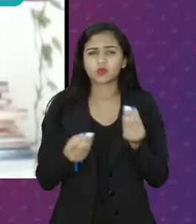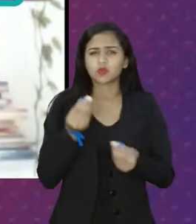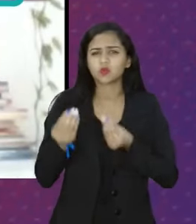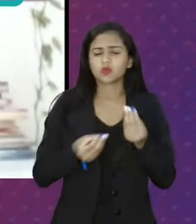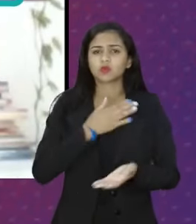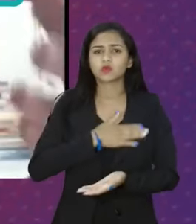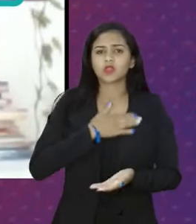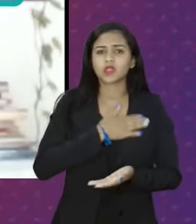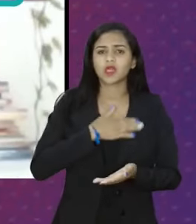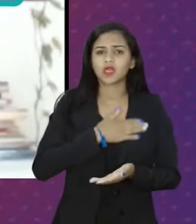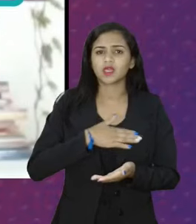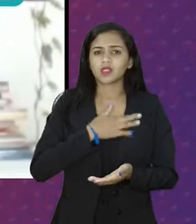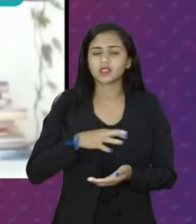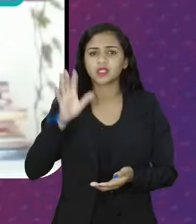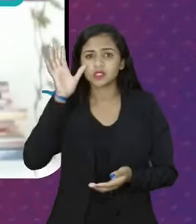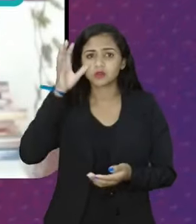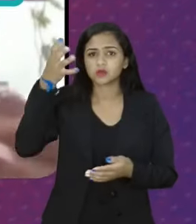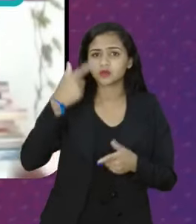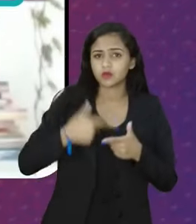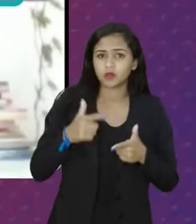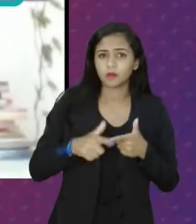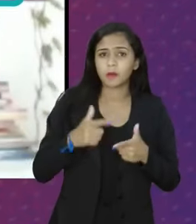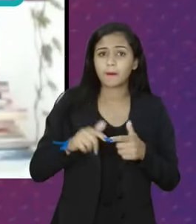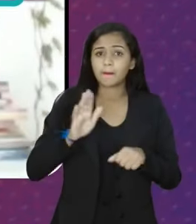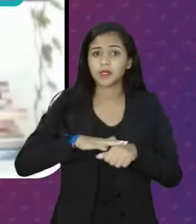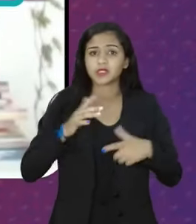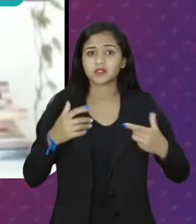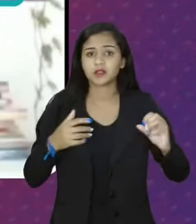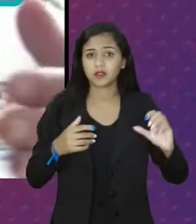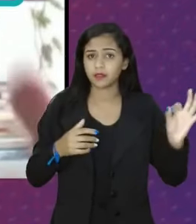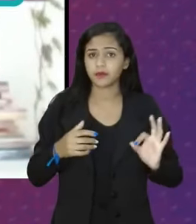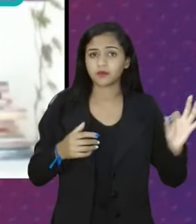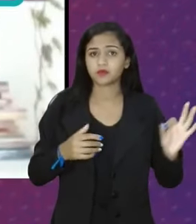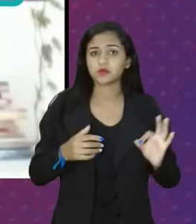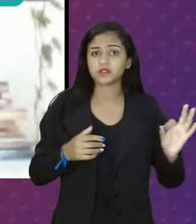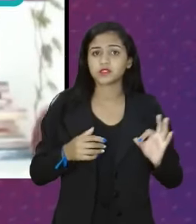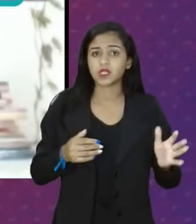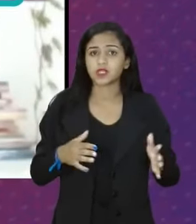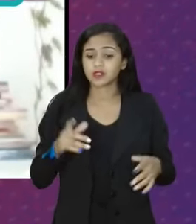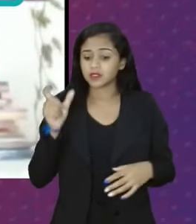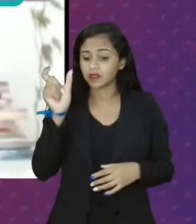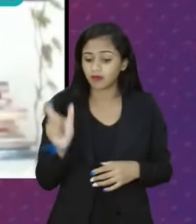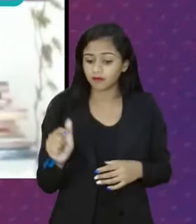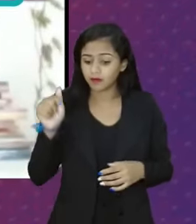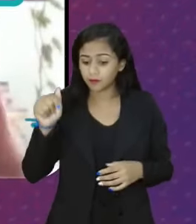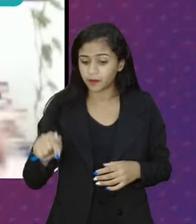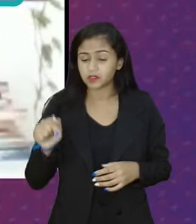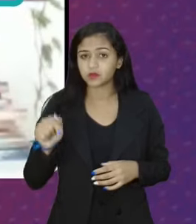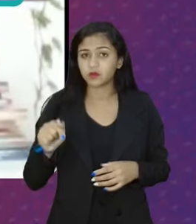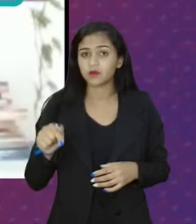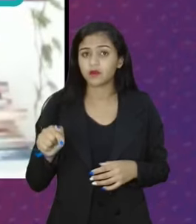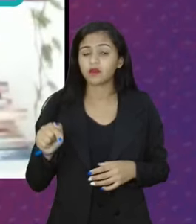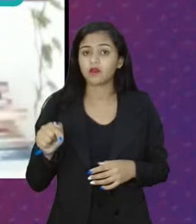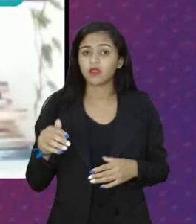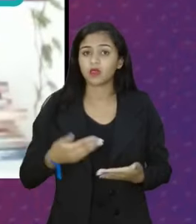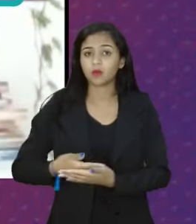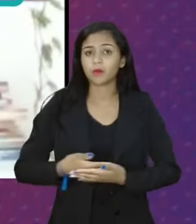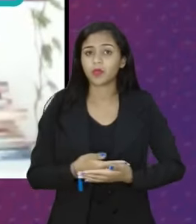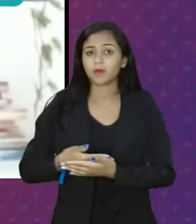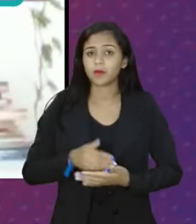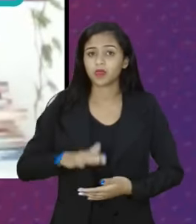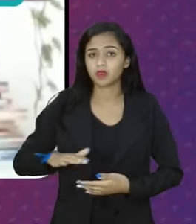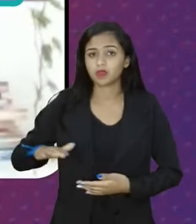seu problema, mais de 70% das que estavam em condição, com bebês e